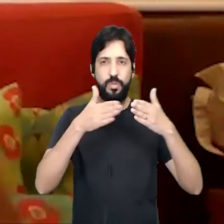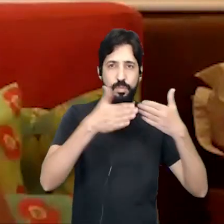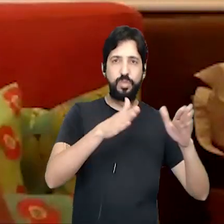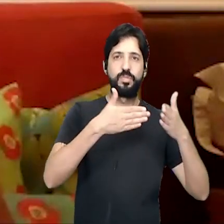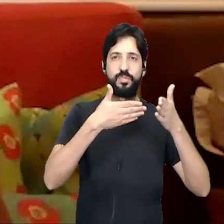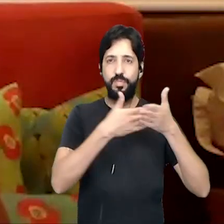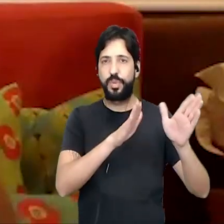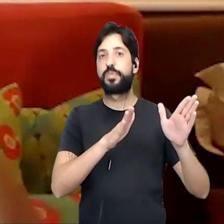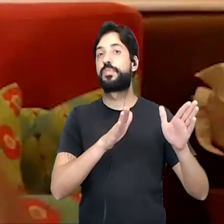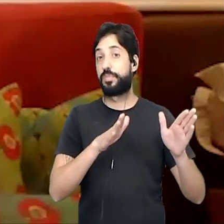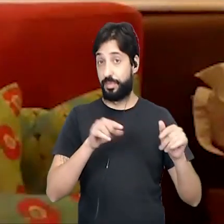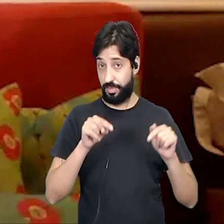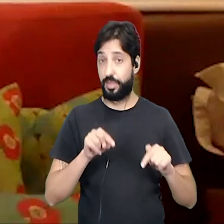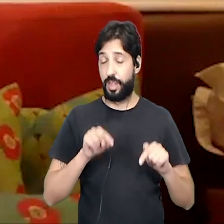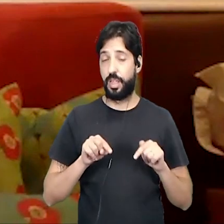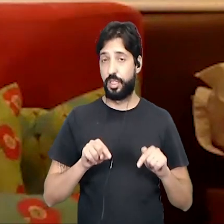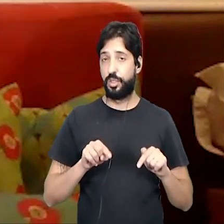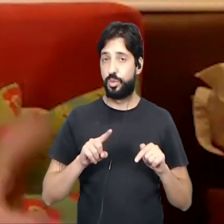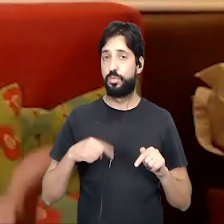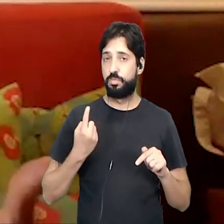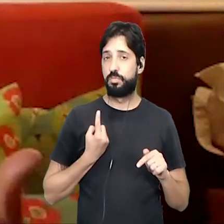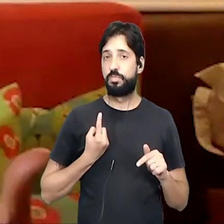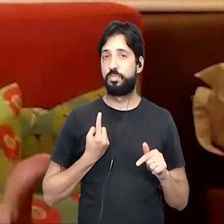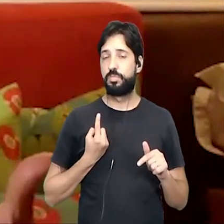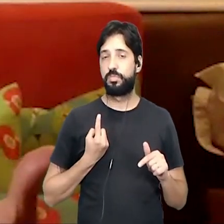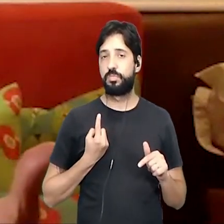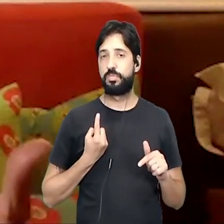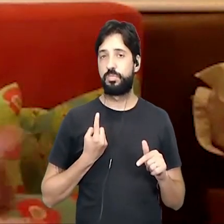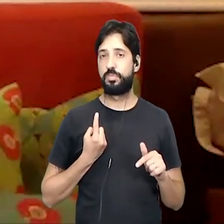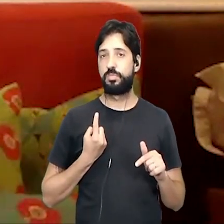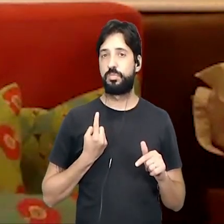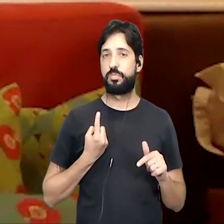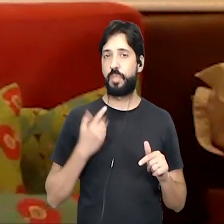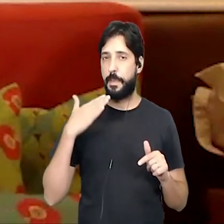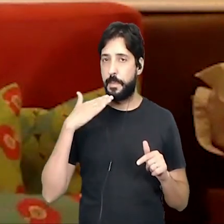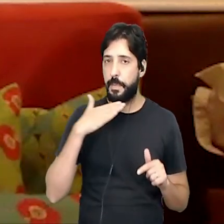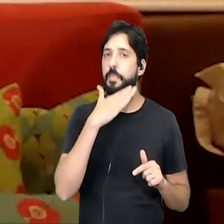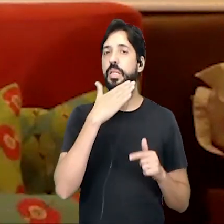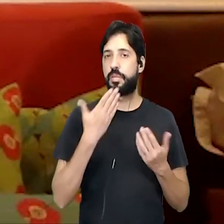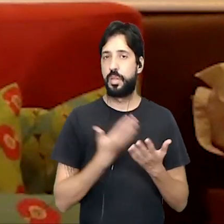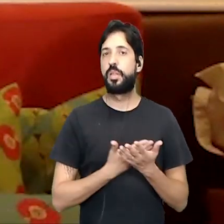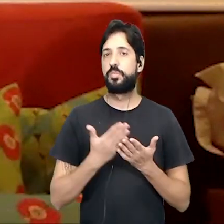essas fronteiras, né? E é isso que a gente está, de certa forma,